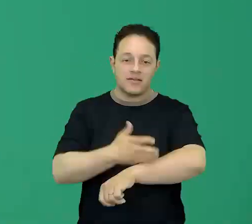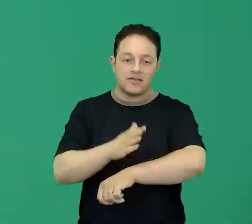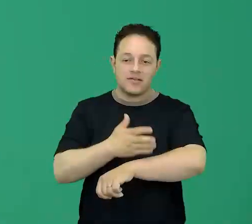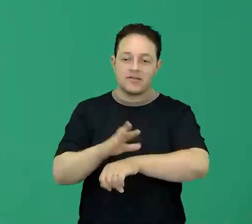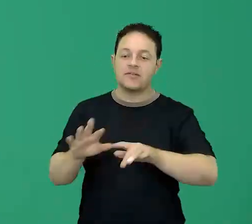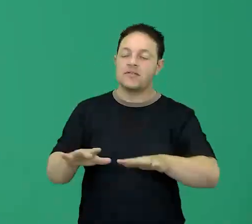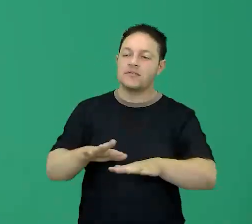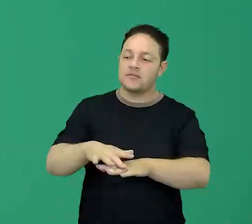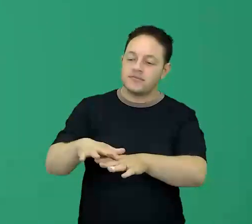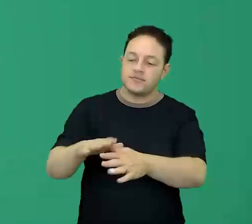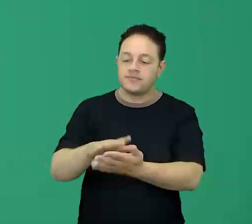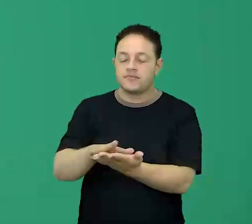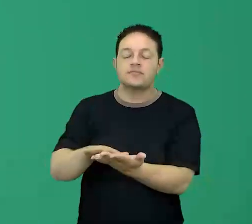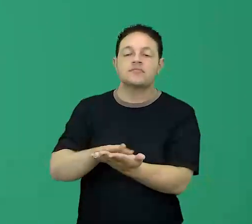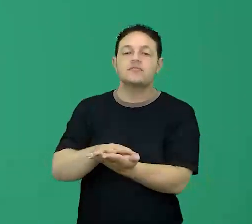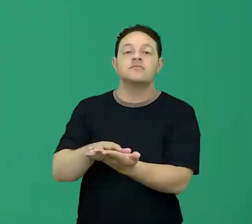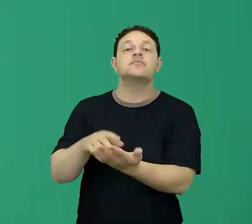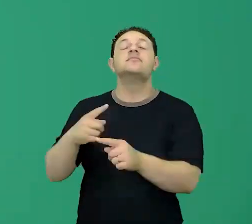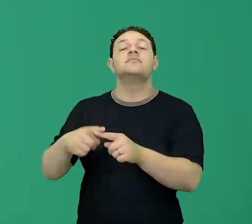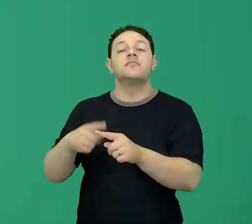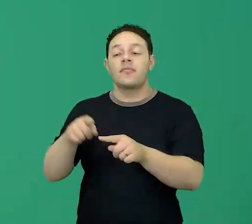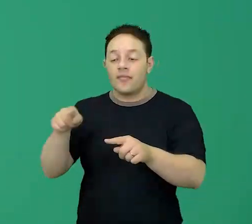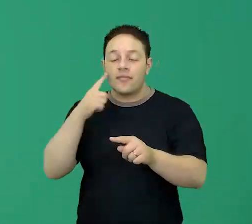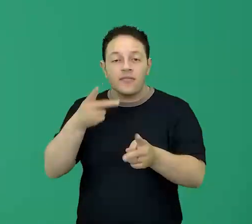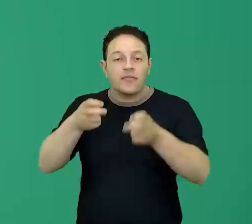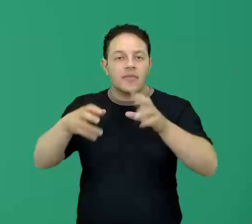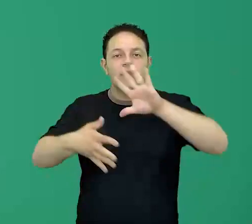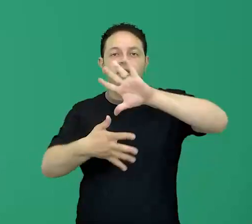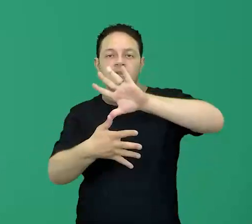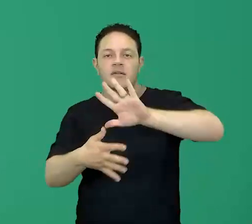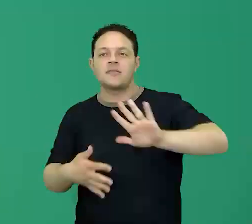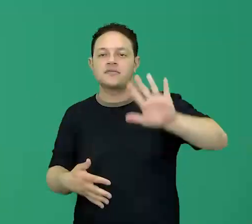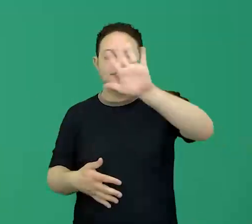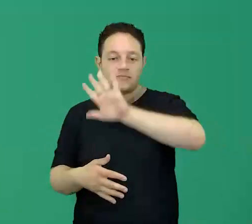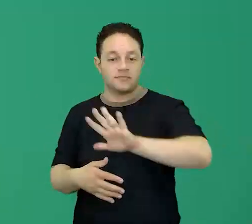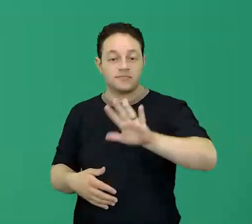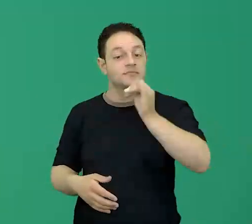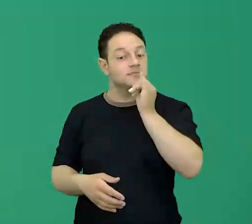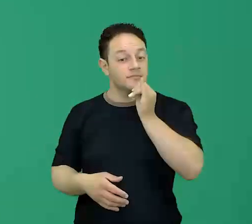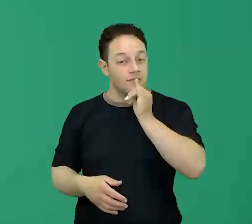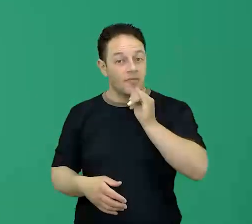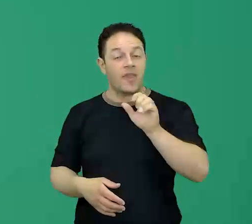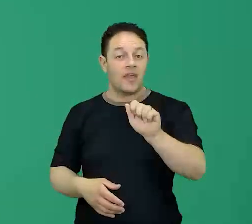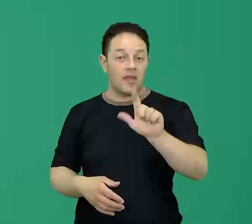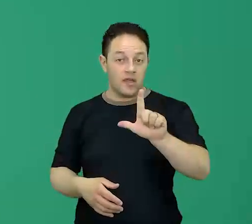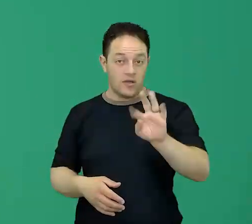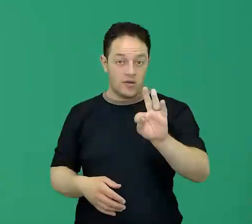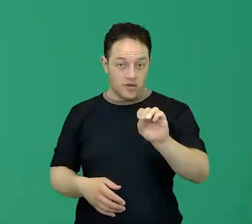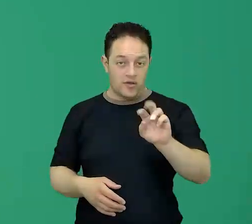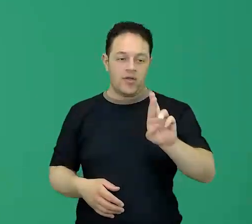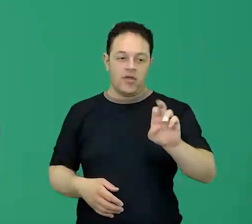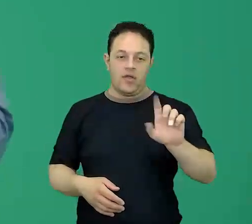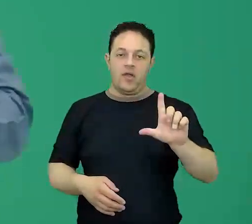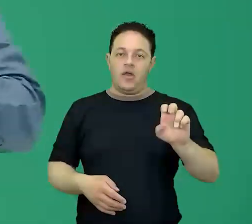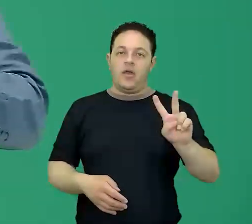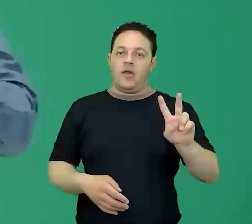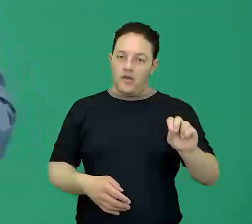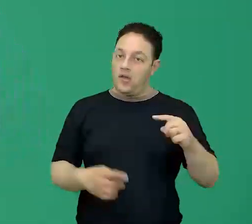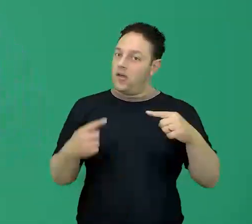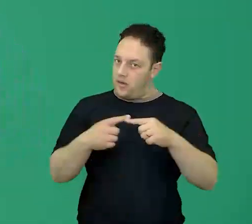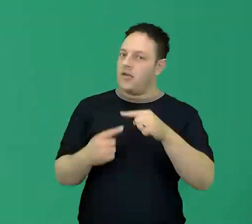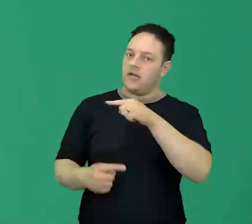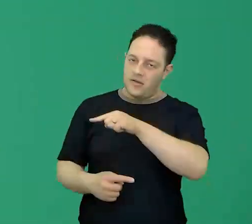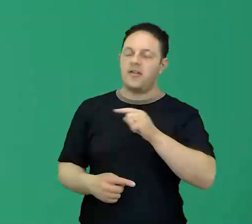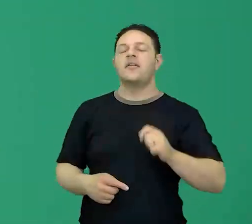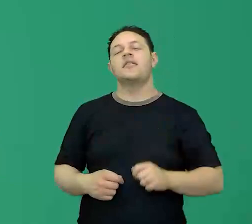tudo bem? Eles foram produzidos com impressoras 3D. E esses mapas, no caso aqui de alto relevo, eles podem ser